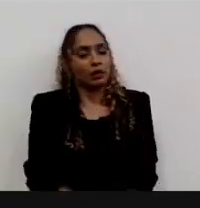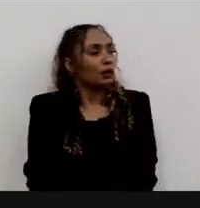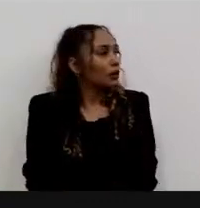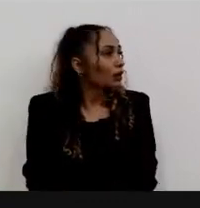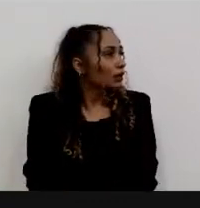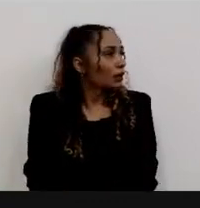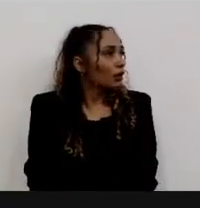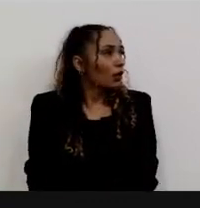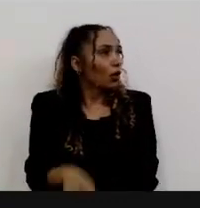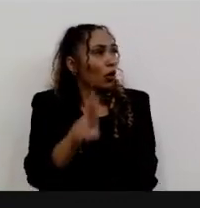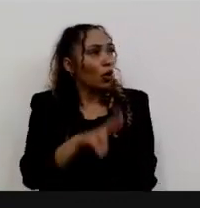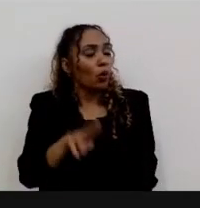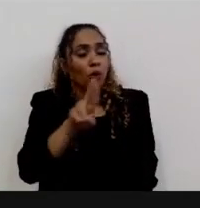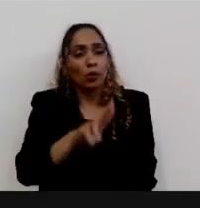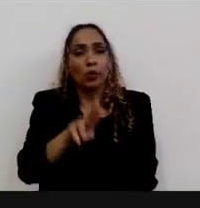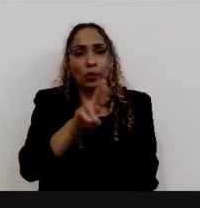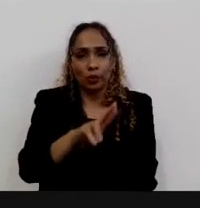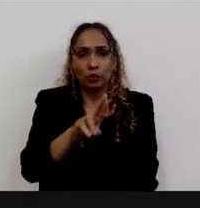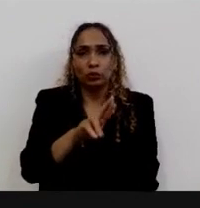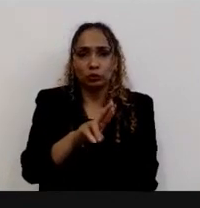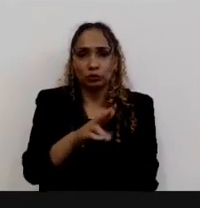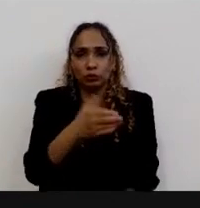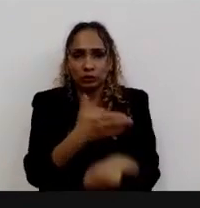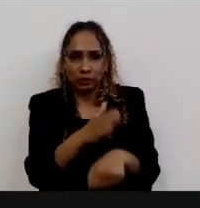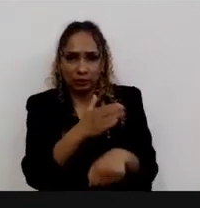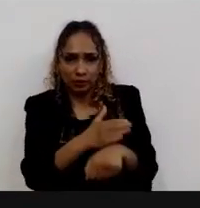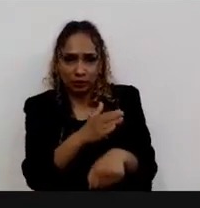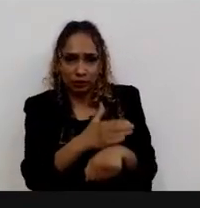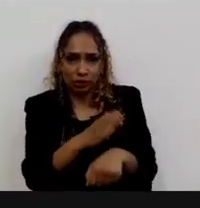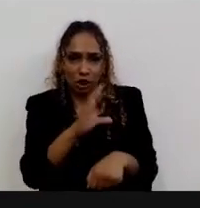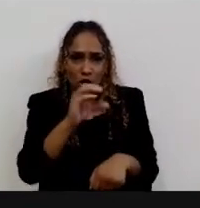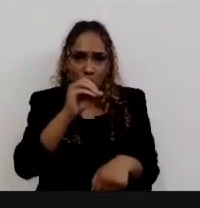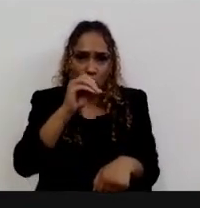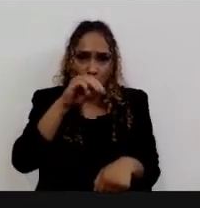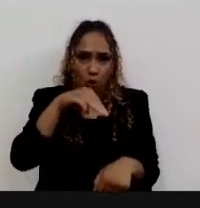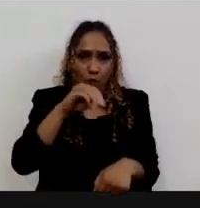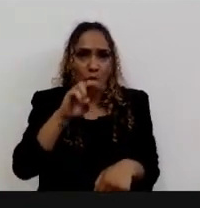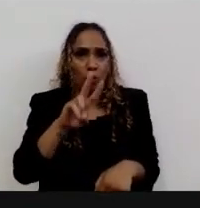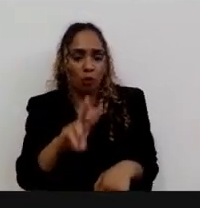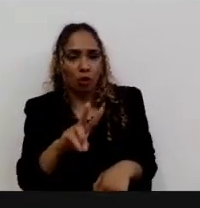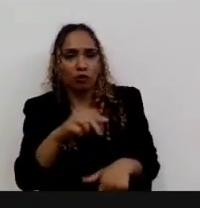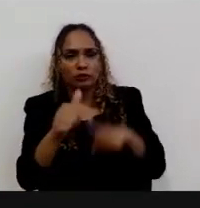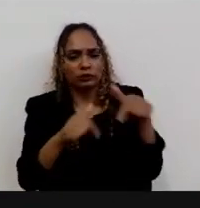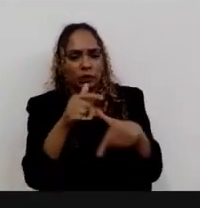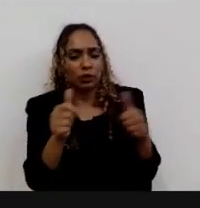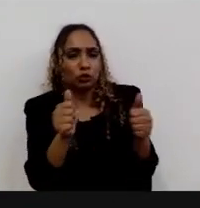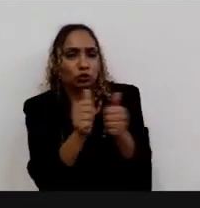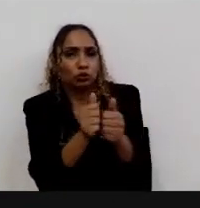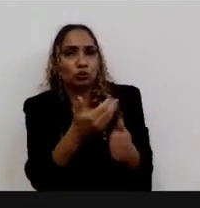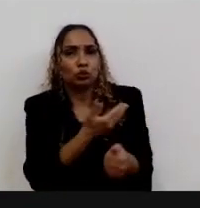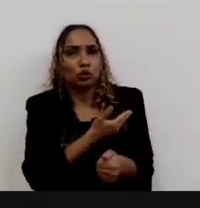Com relação à automação web implementada na prática pela Comof, que é a coordenação que eu trabalho juntamente com os colegas ali, Nilson, Felipe e